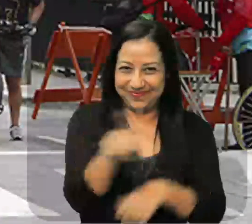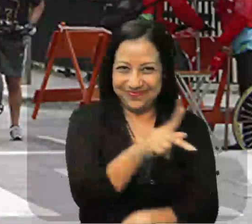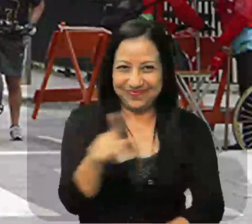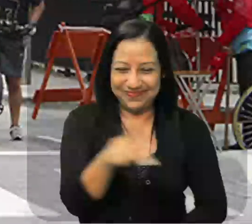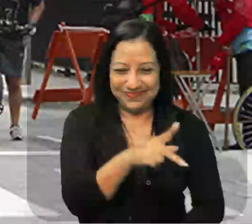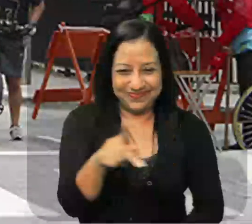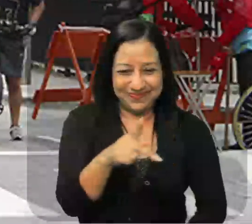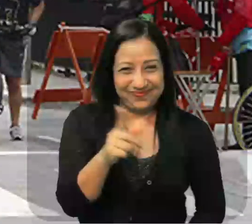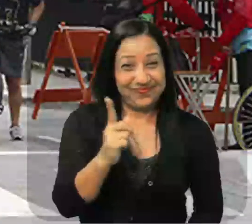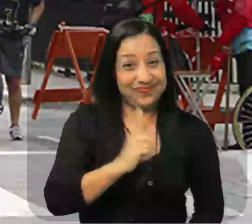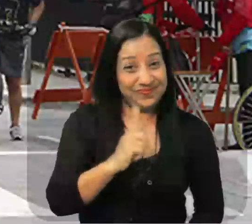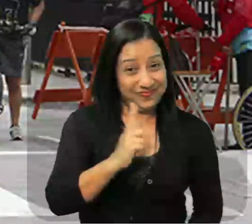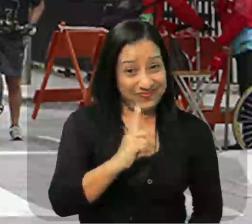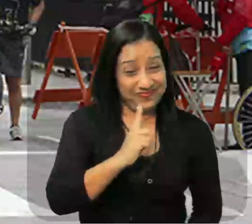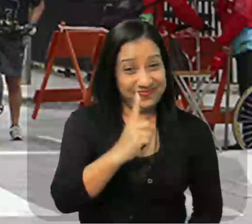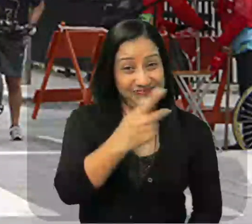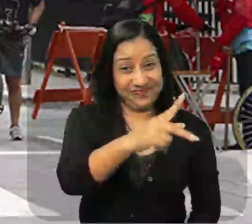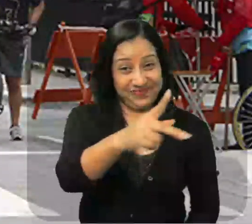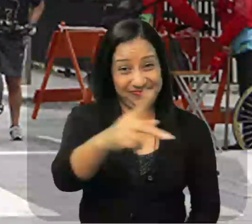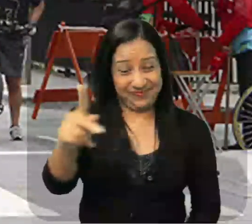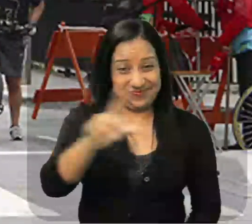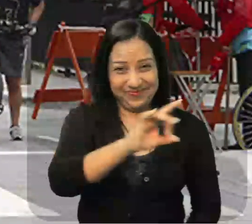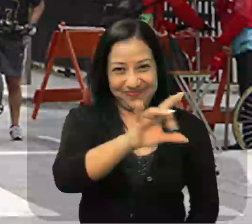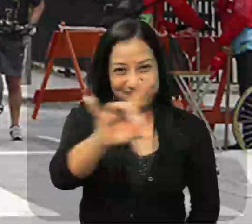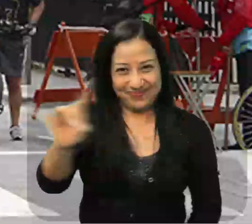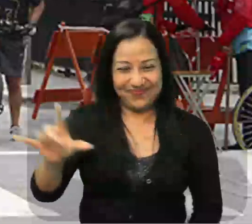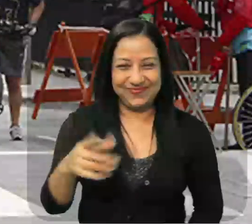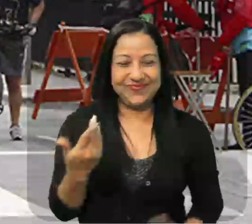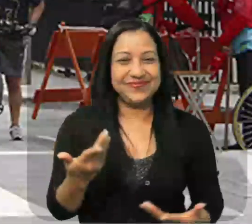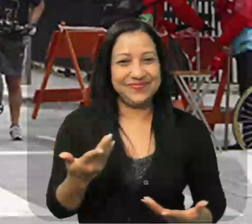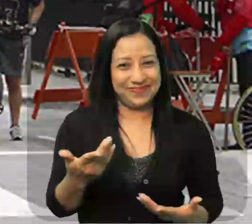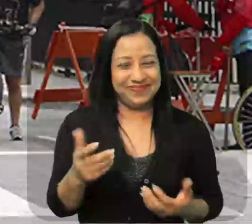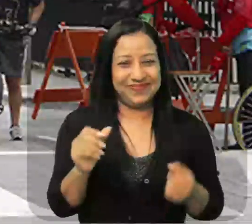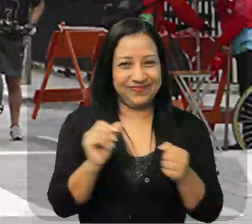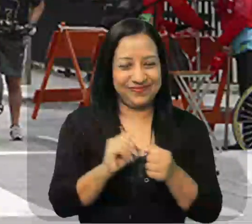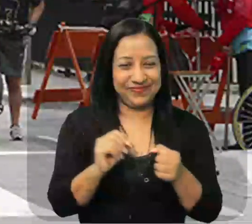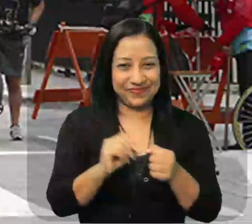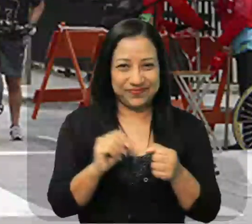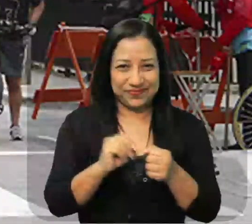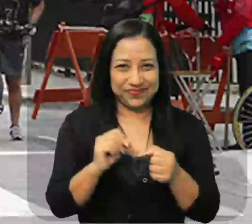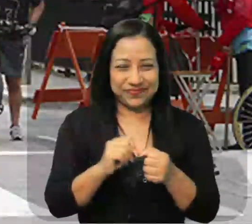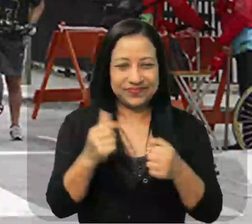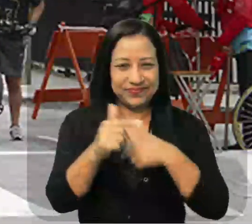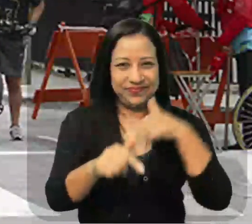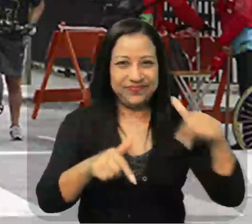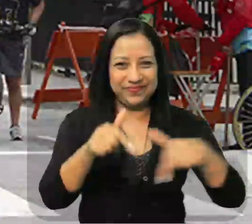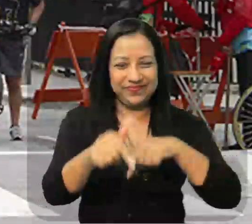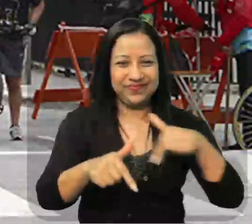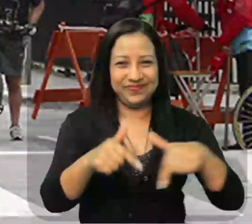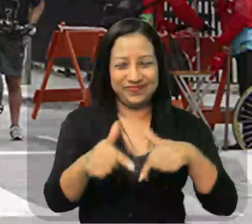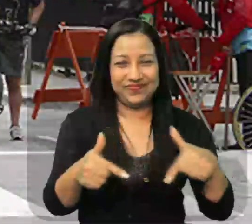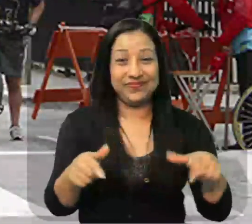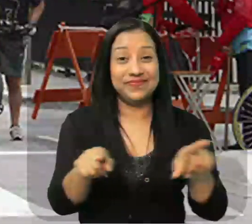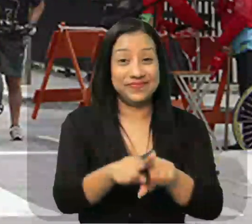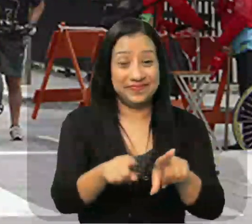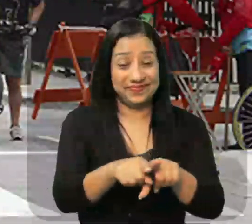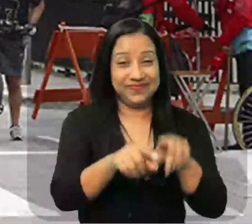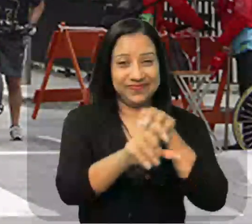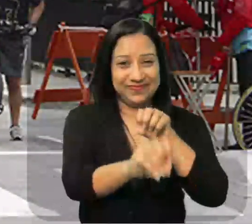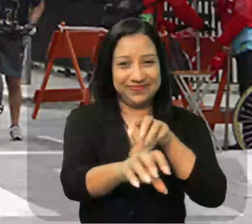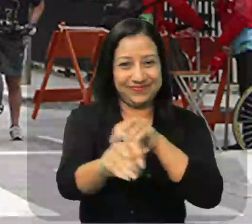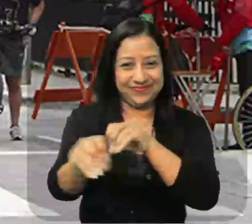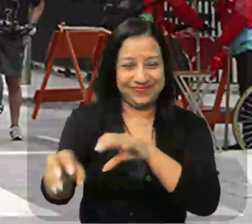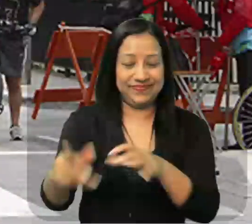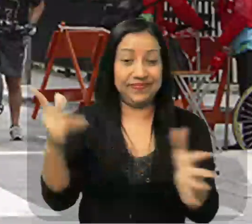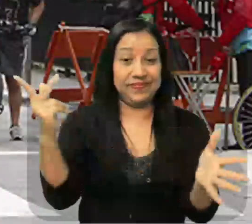nossos professores, queridos professores presenciais, que fazem essas aulas realmente chegarem até você,